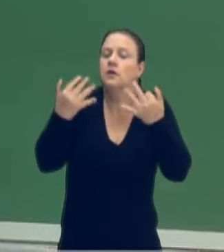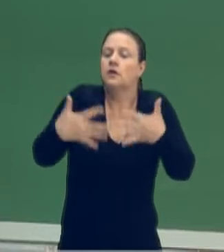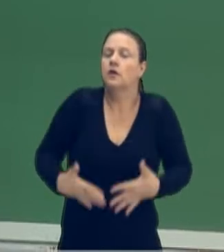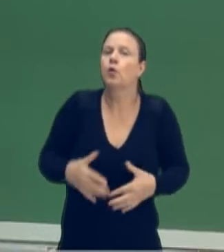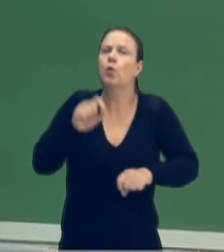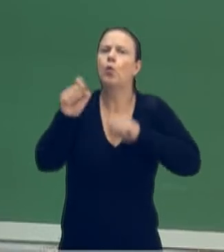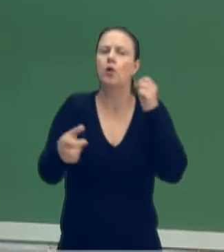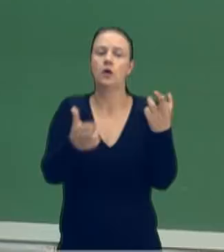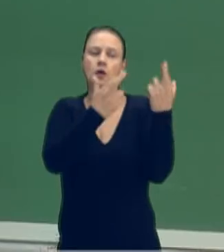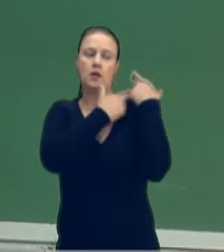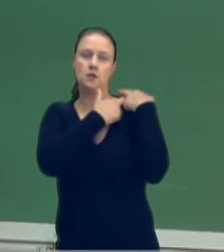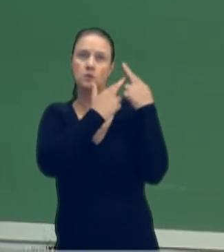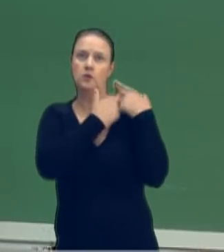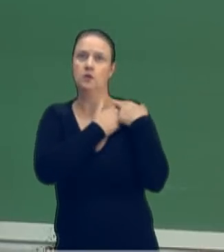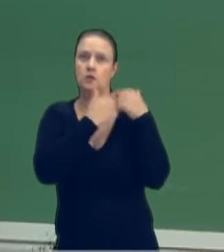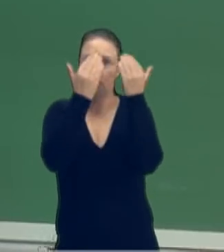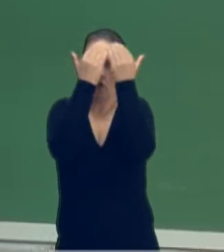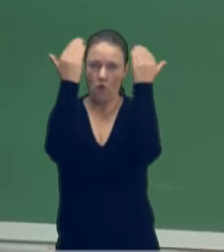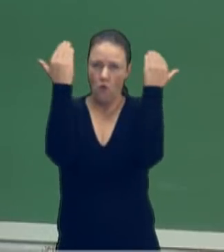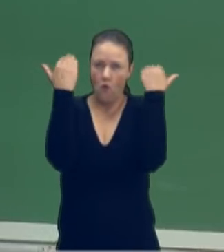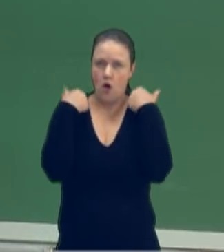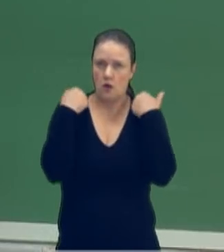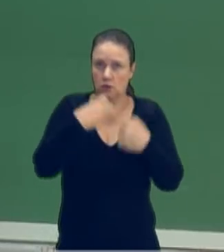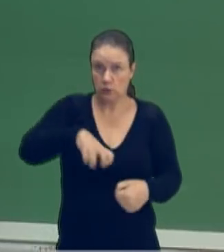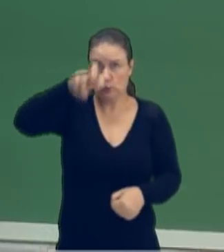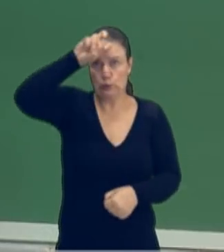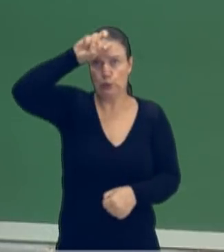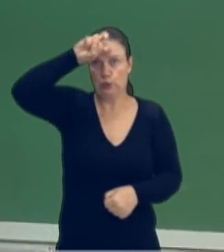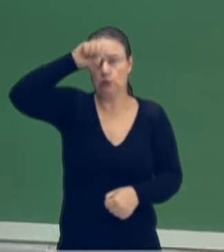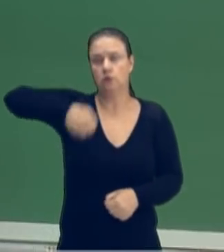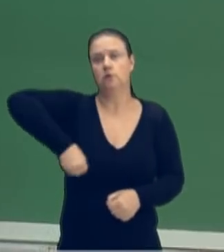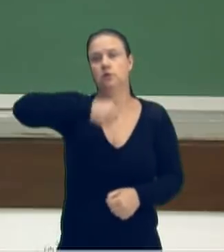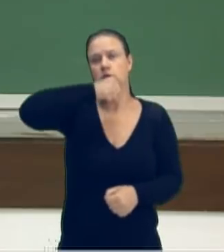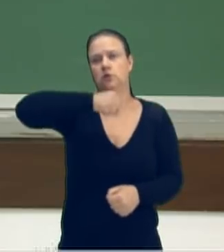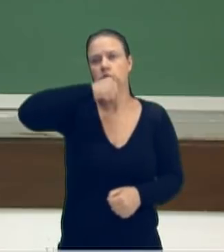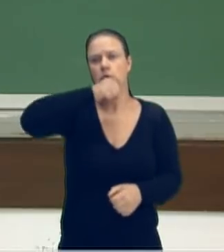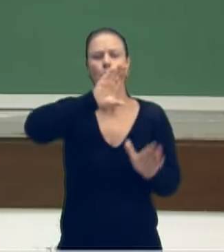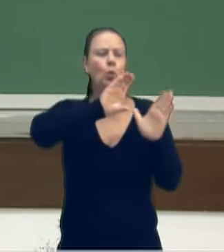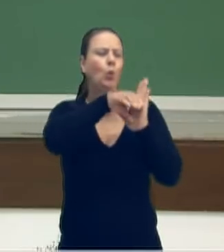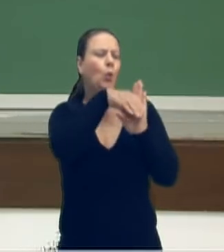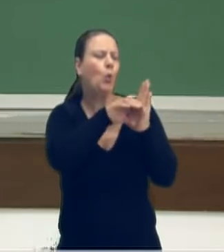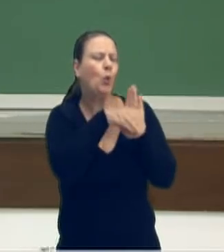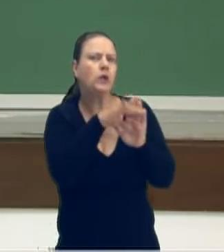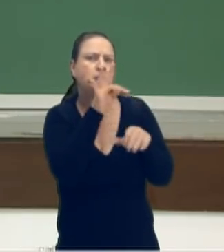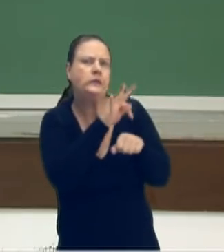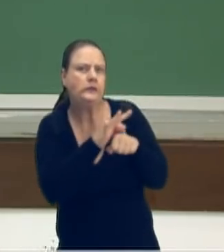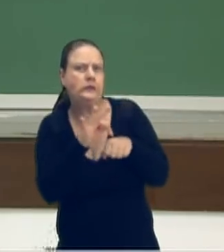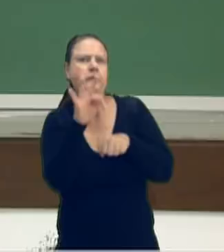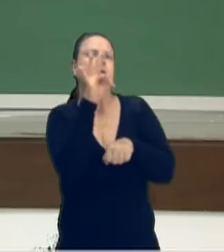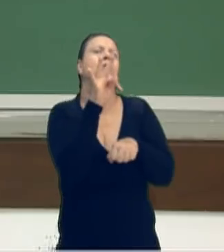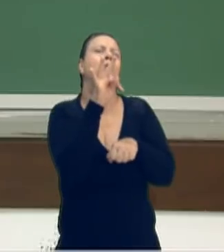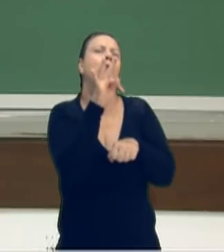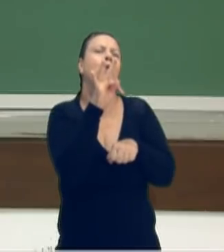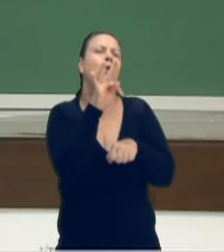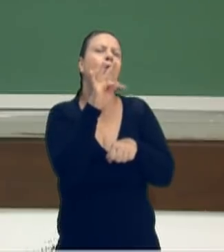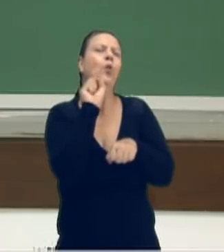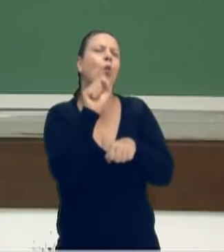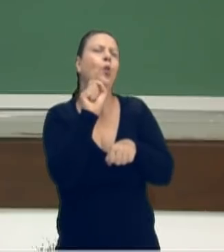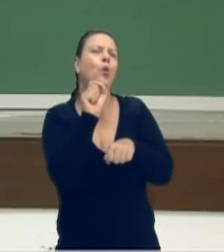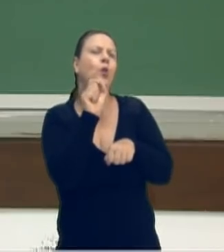do faraó no Egito Antigo. Peguem aqueles conceitos de teocracia. Como que vocês imaginam uma sociedade que vai